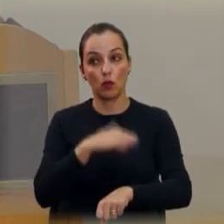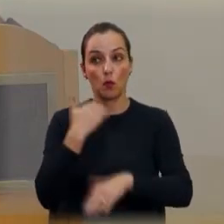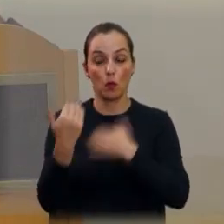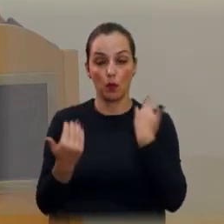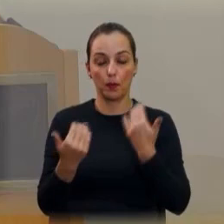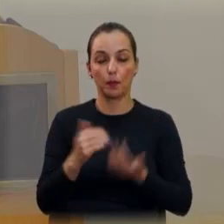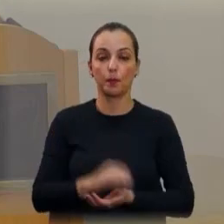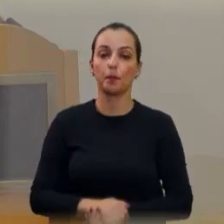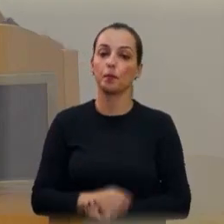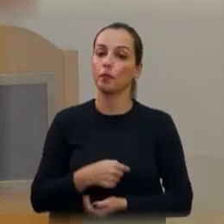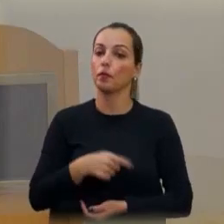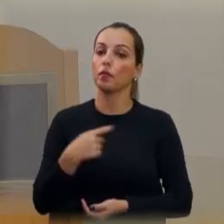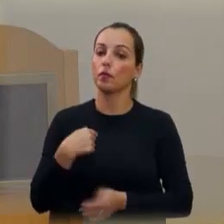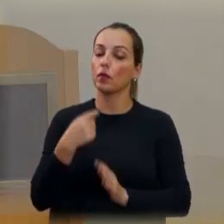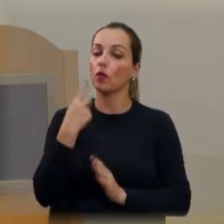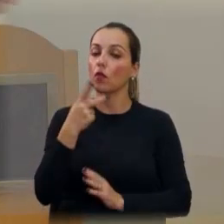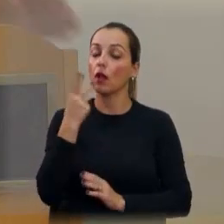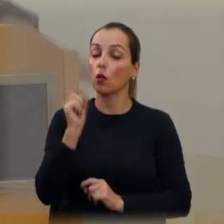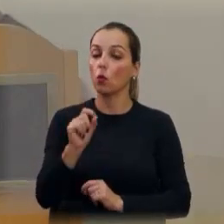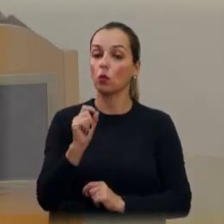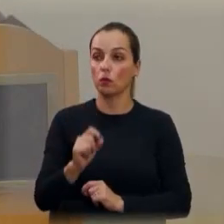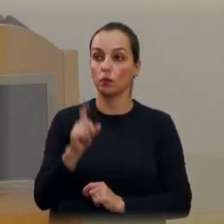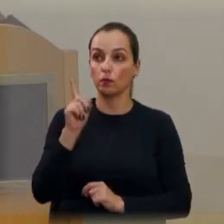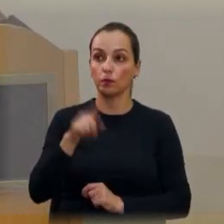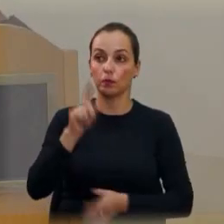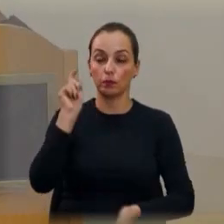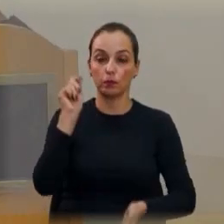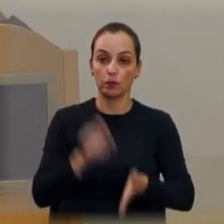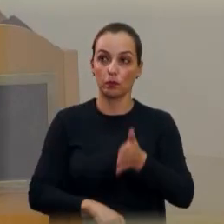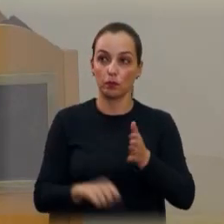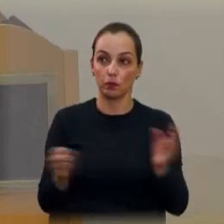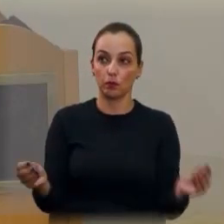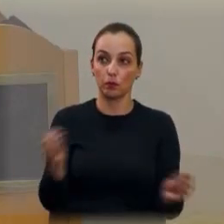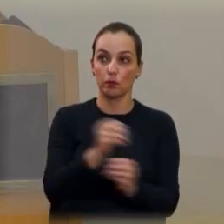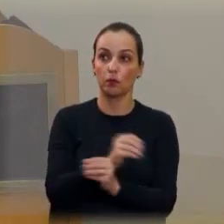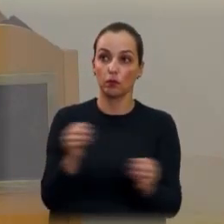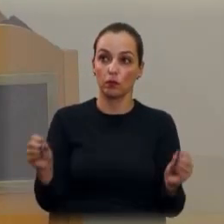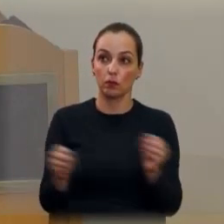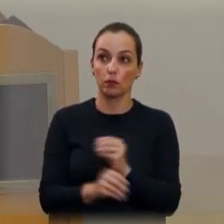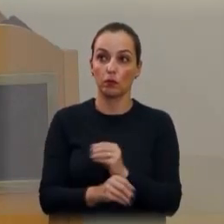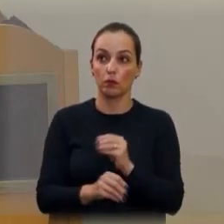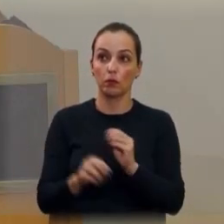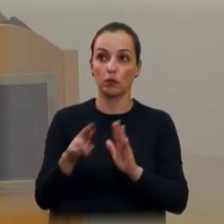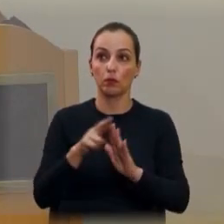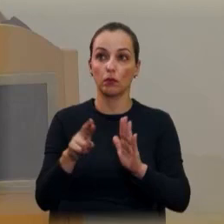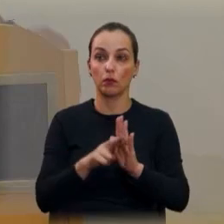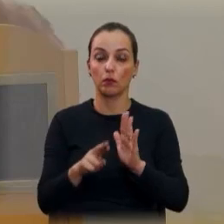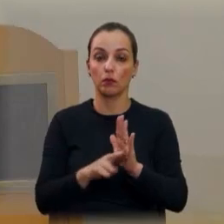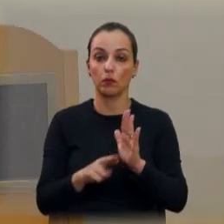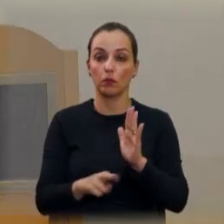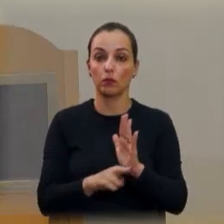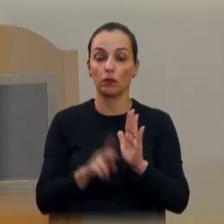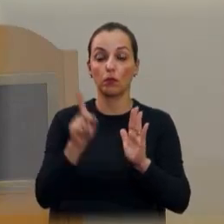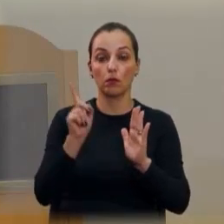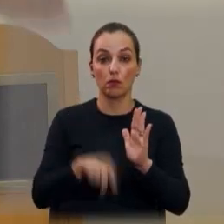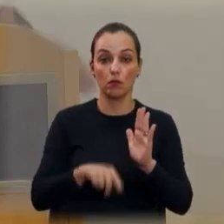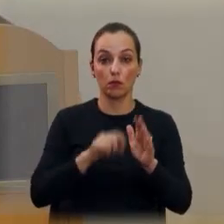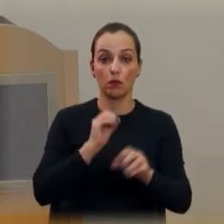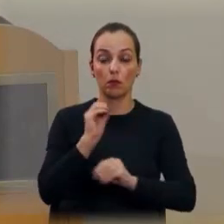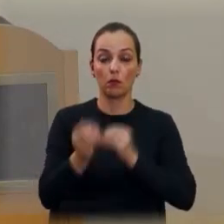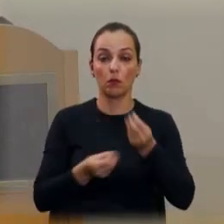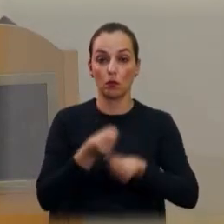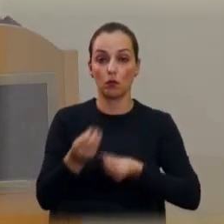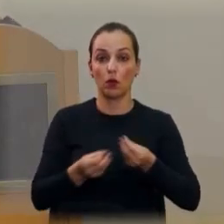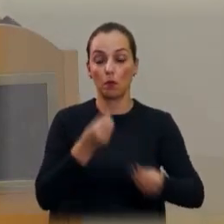prática, podemos afirmar que a taxa de transferência e regularização estará